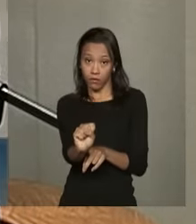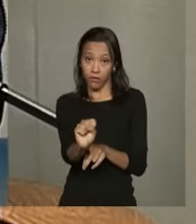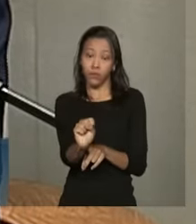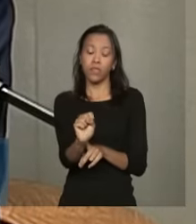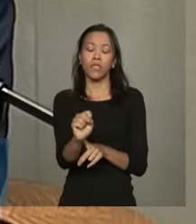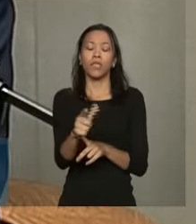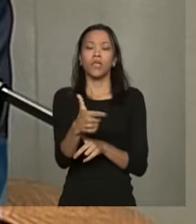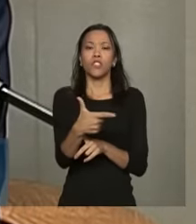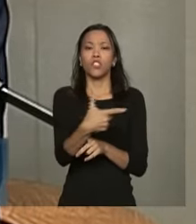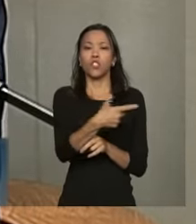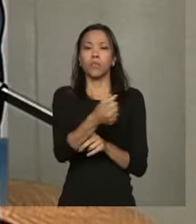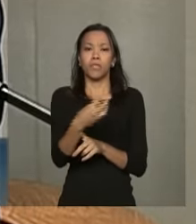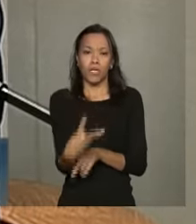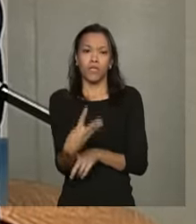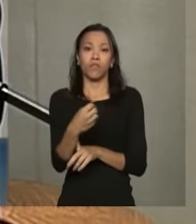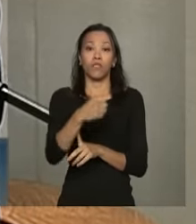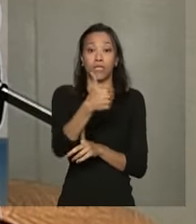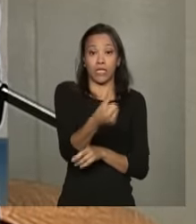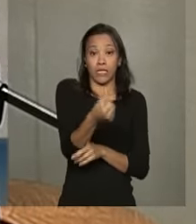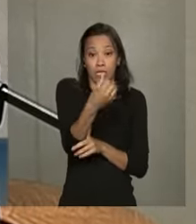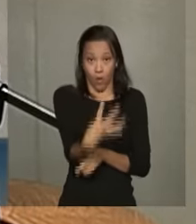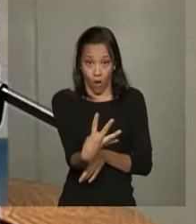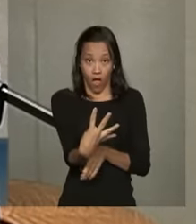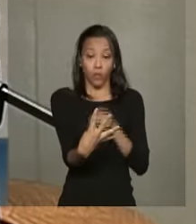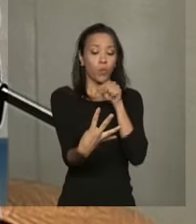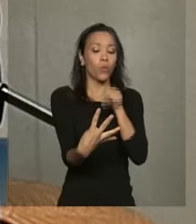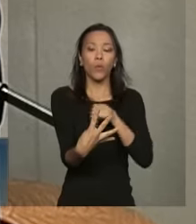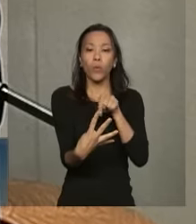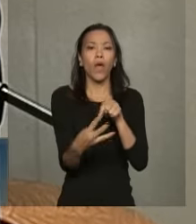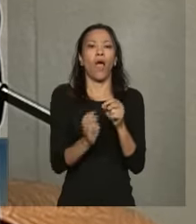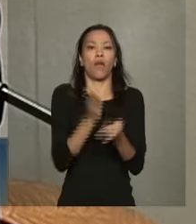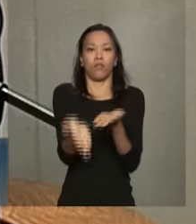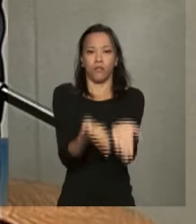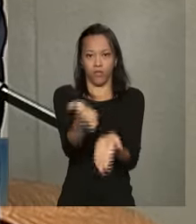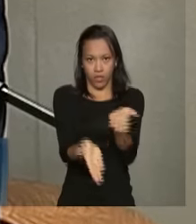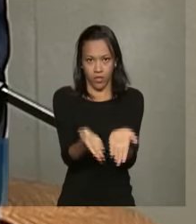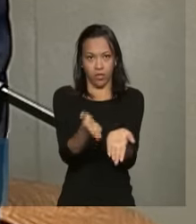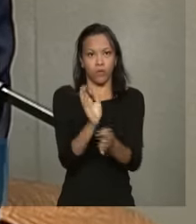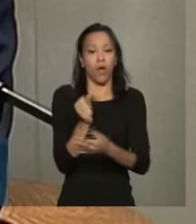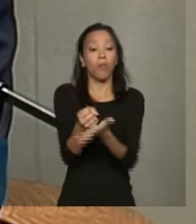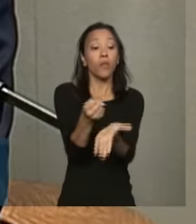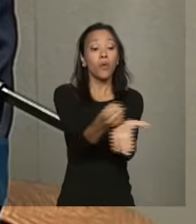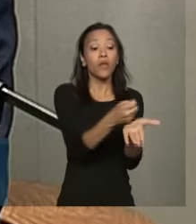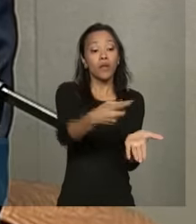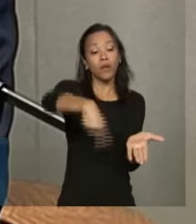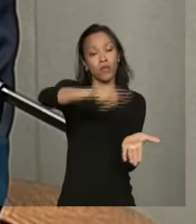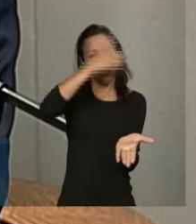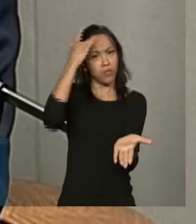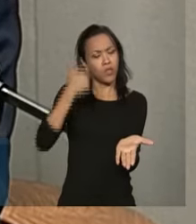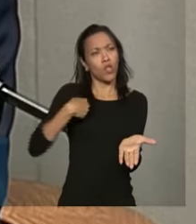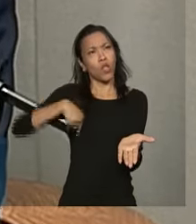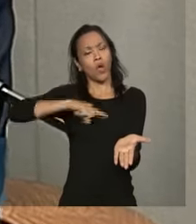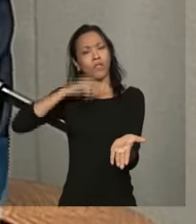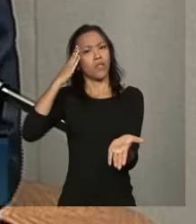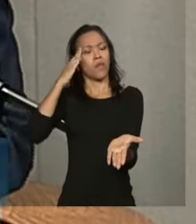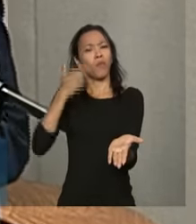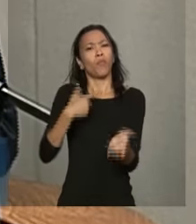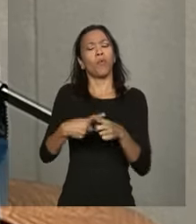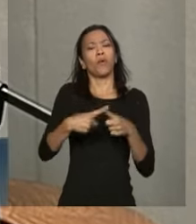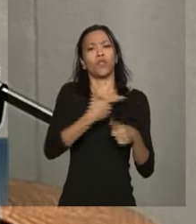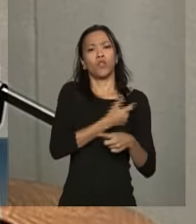64 atendimentos Nós estamos promovendo uma depuração do dado para saber porque que em 2012 foram